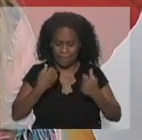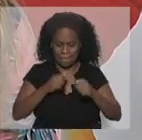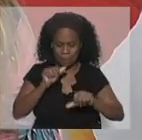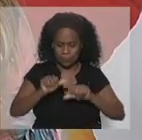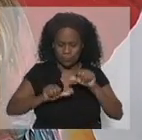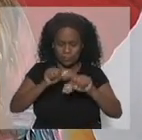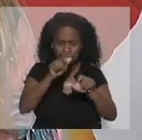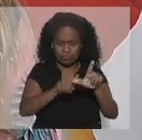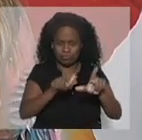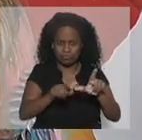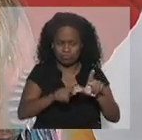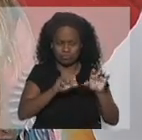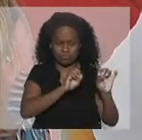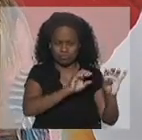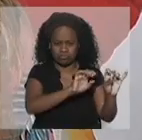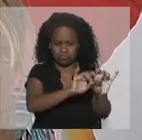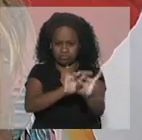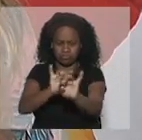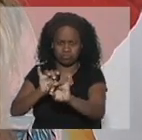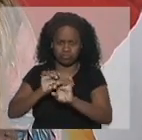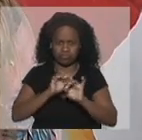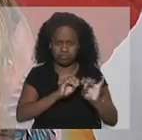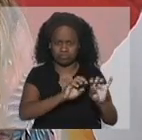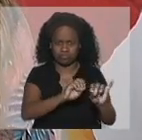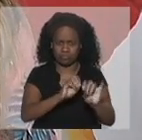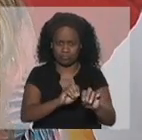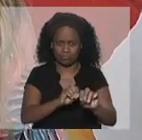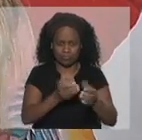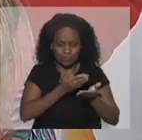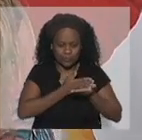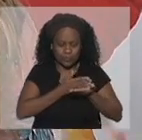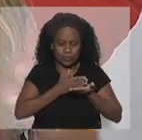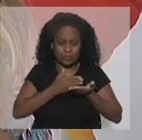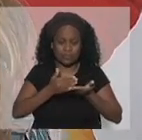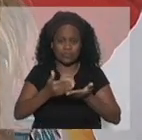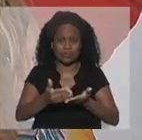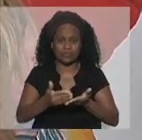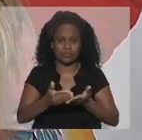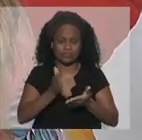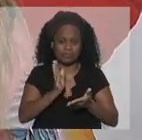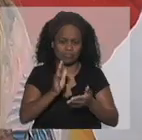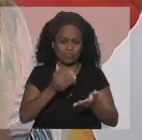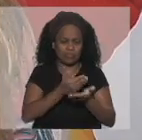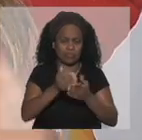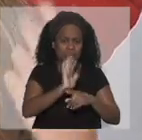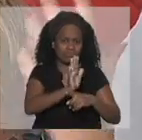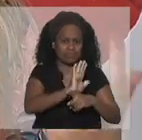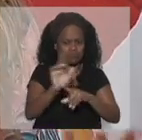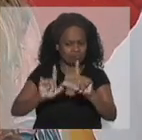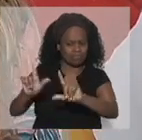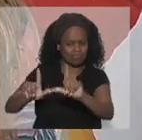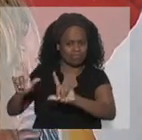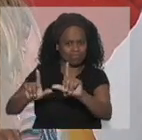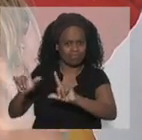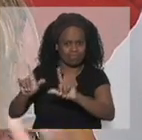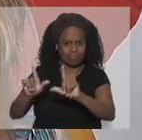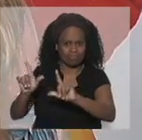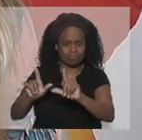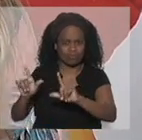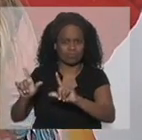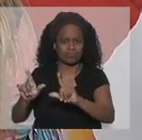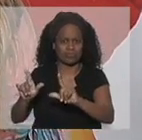que isso está mudando na literatura comercial, eu sinto que isso está entrando em pauta, em seriados de TV e está